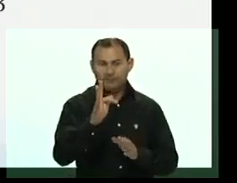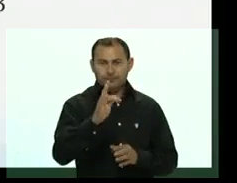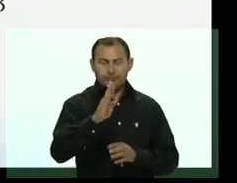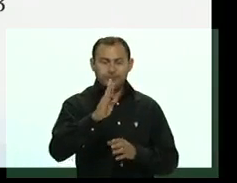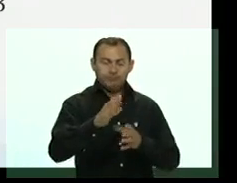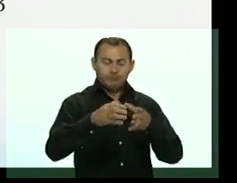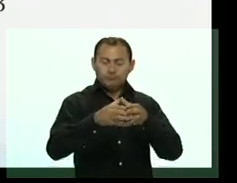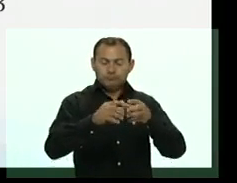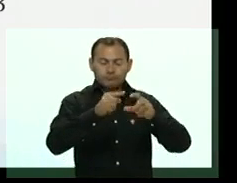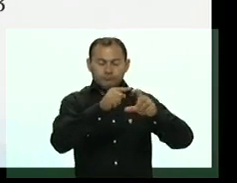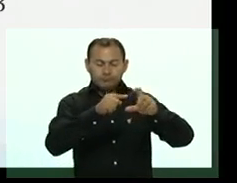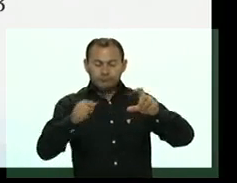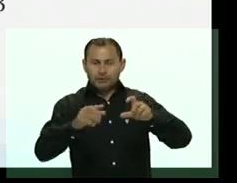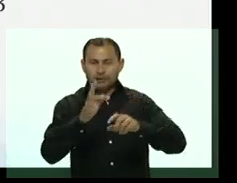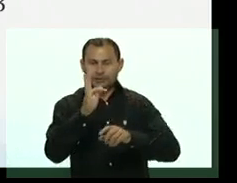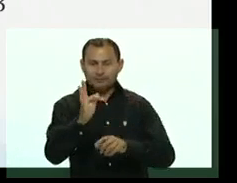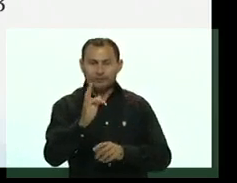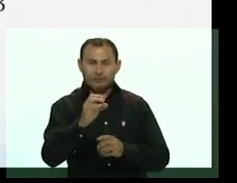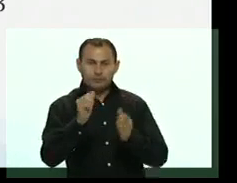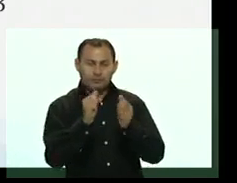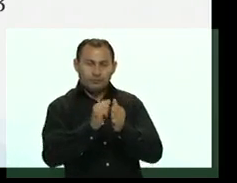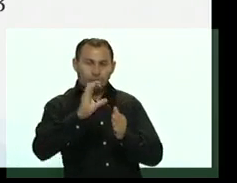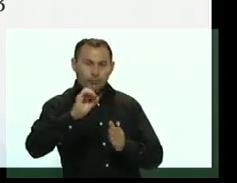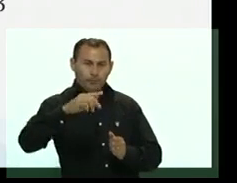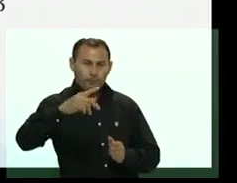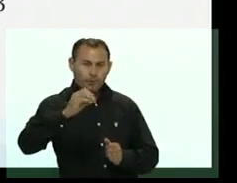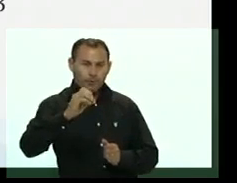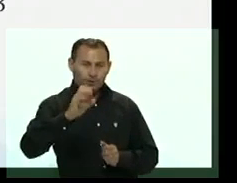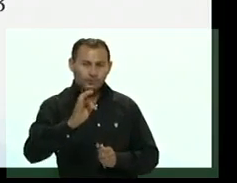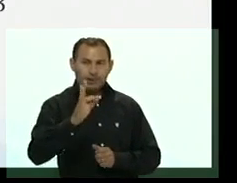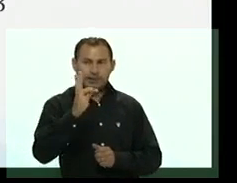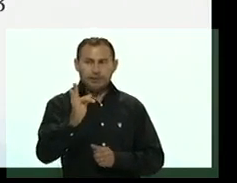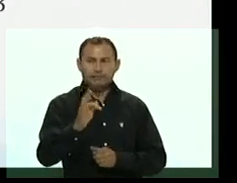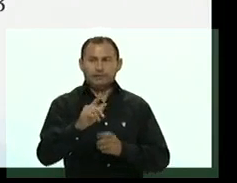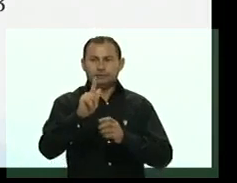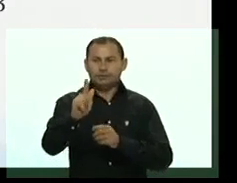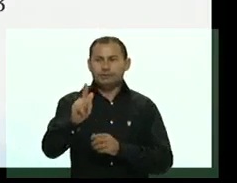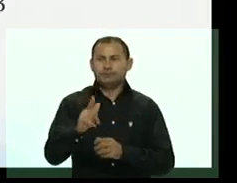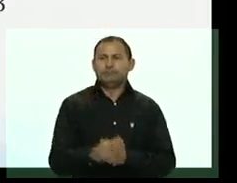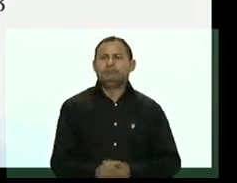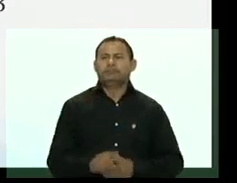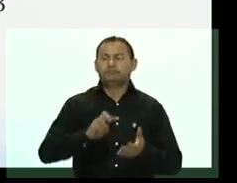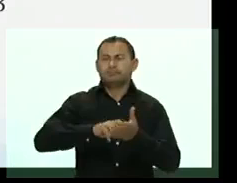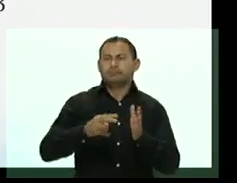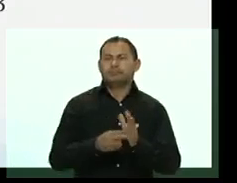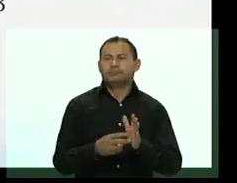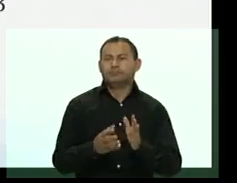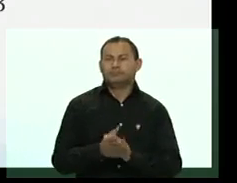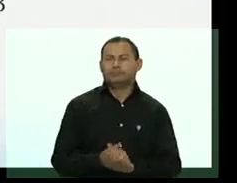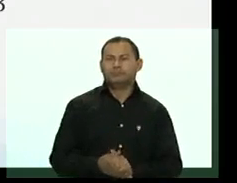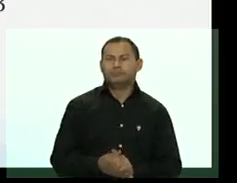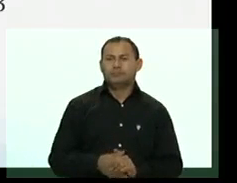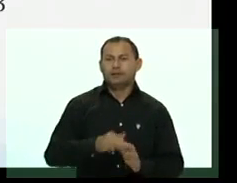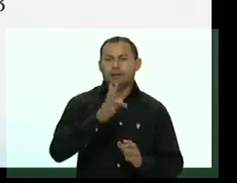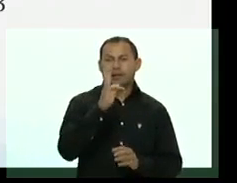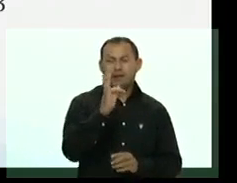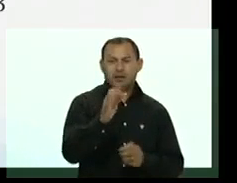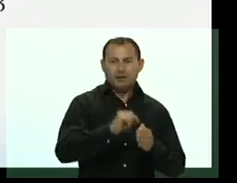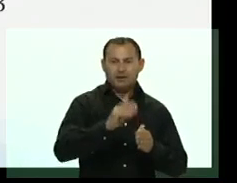g, quer dizer que é a função composta aí de f em g é definida por